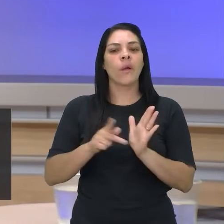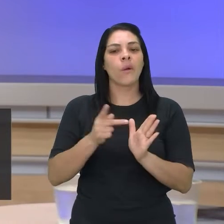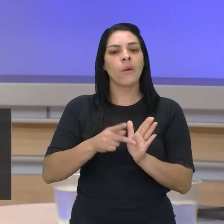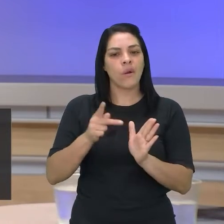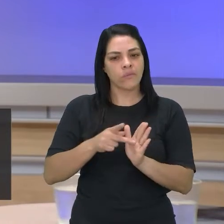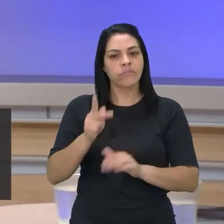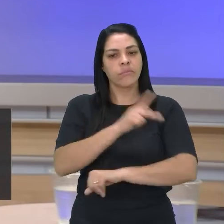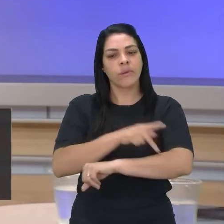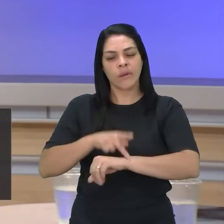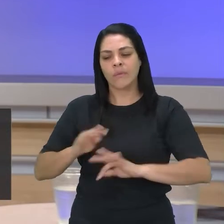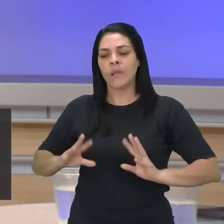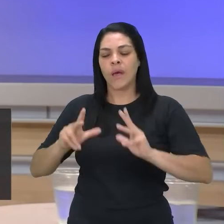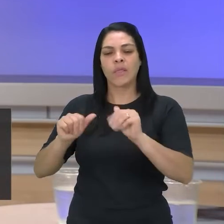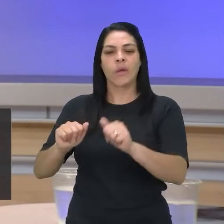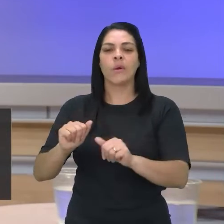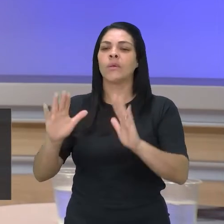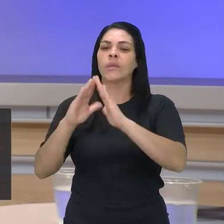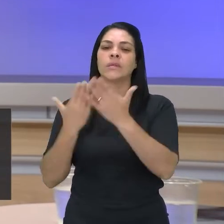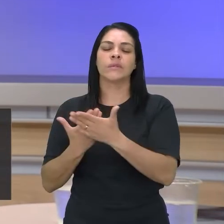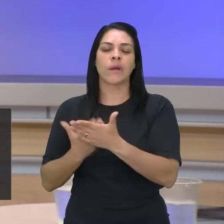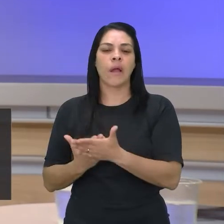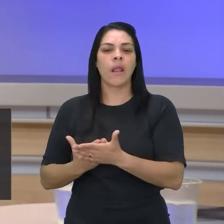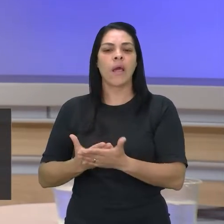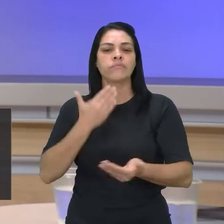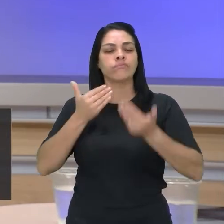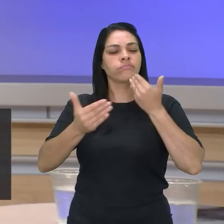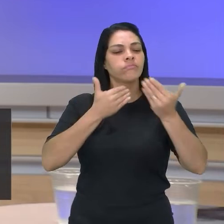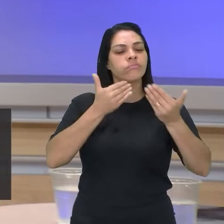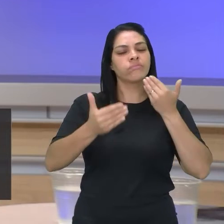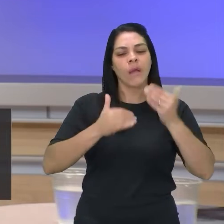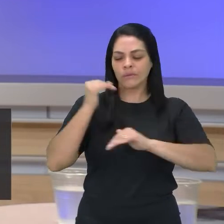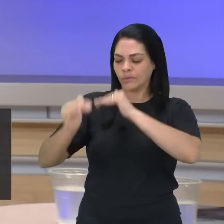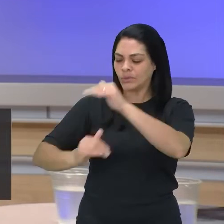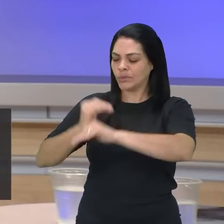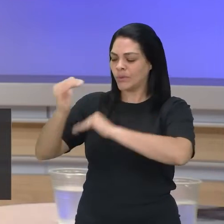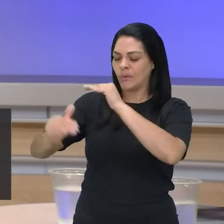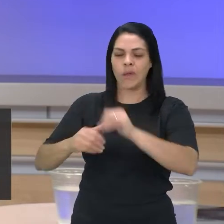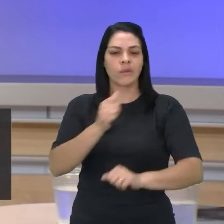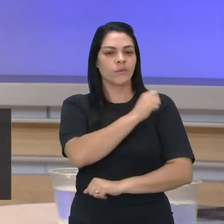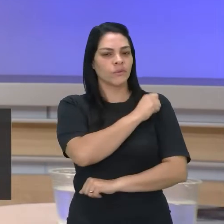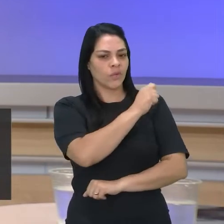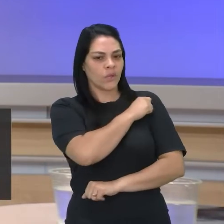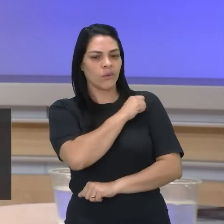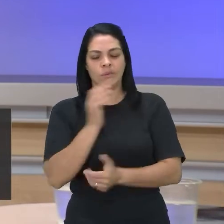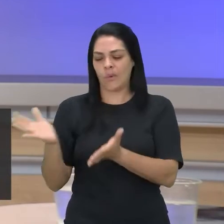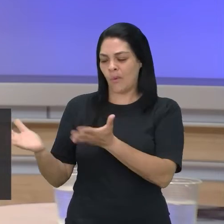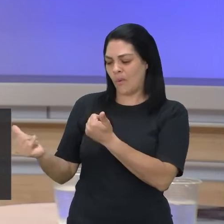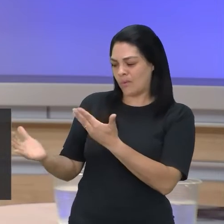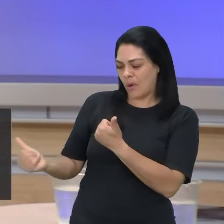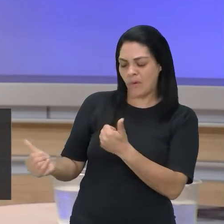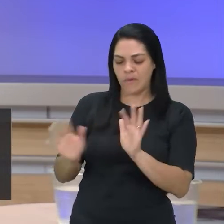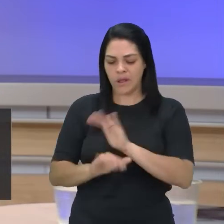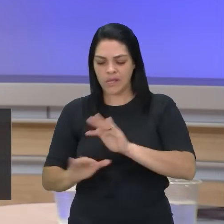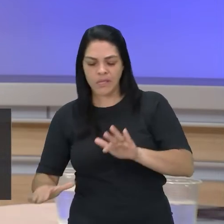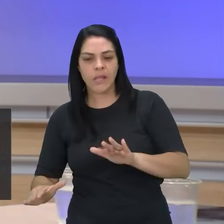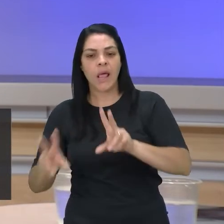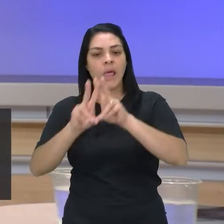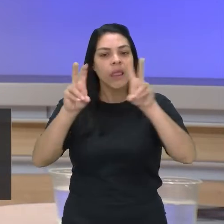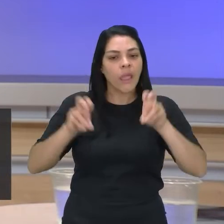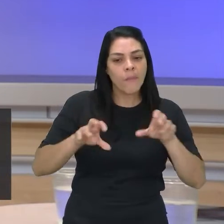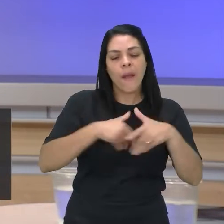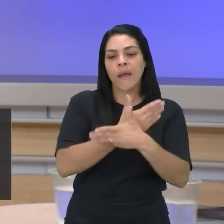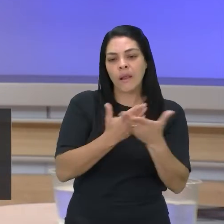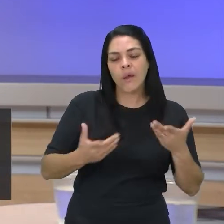da floresta e discutindo, construindo com as crianças, com os estudantes, com os jovens, alguns temas que a